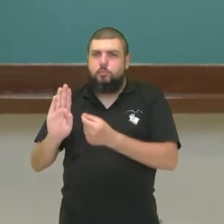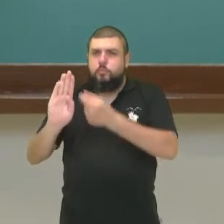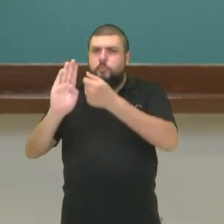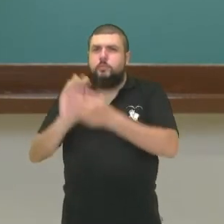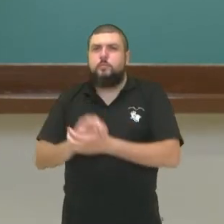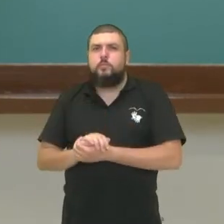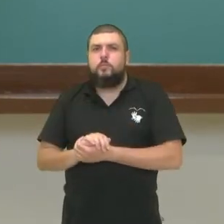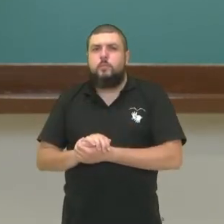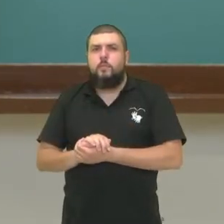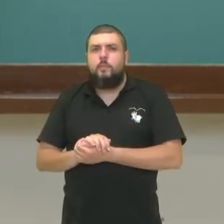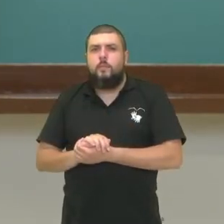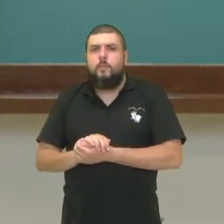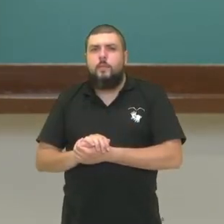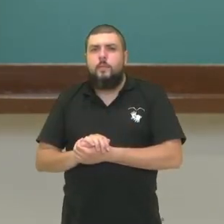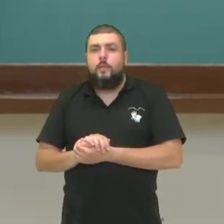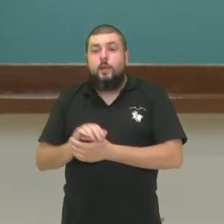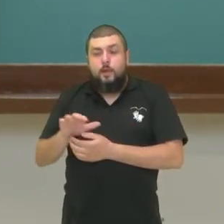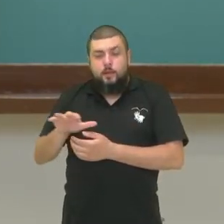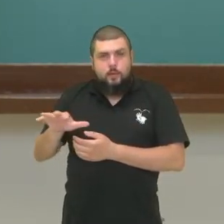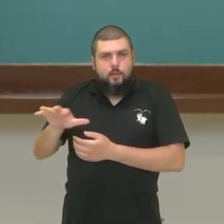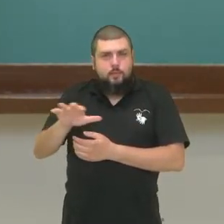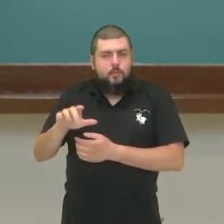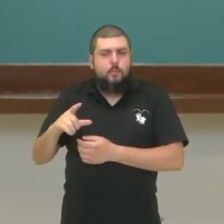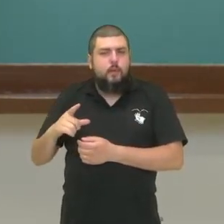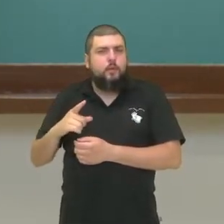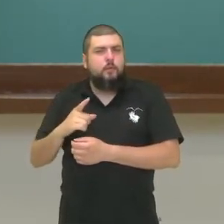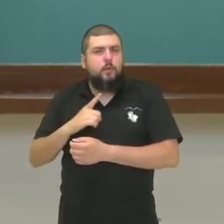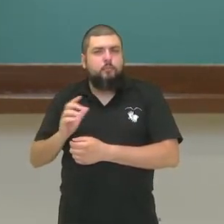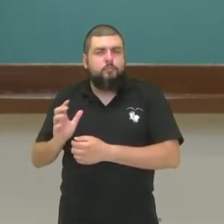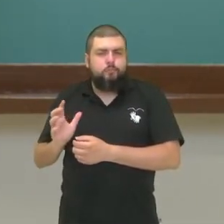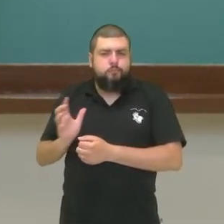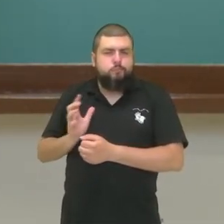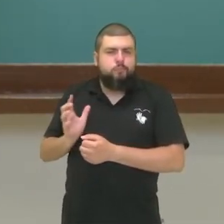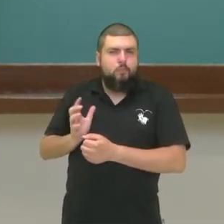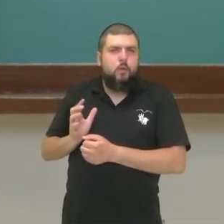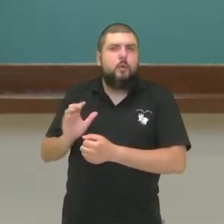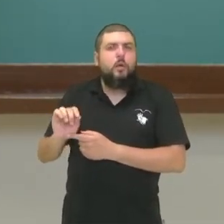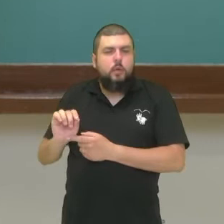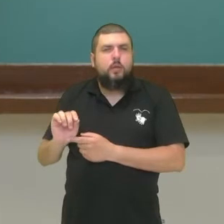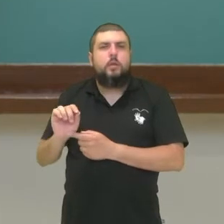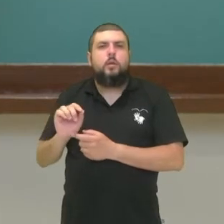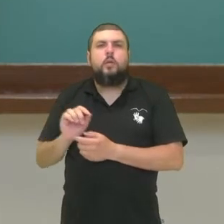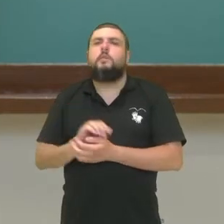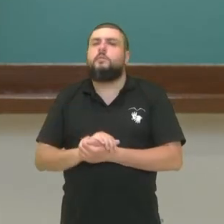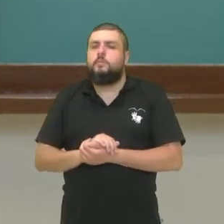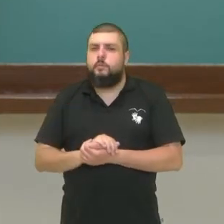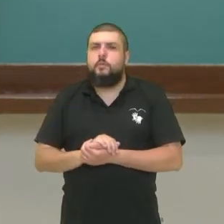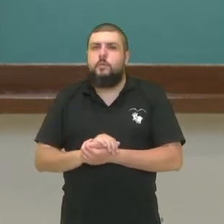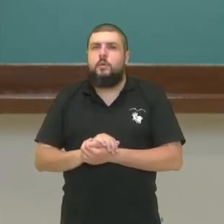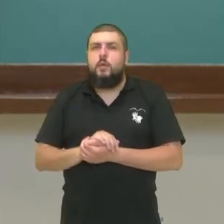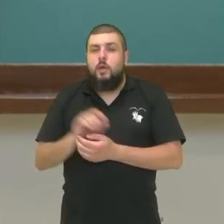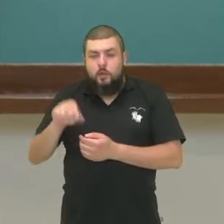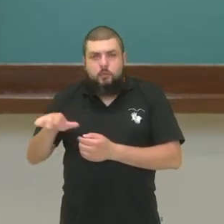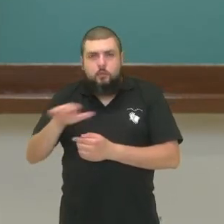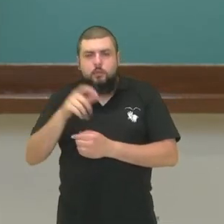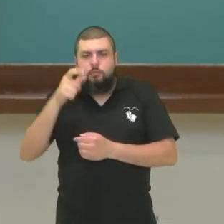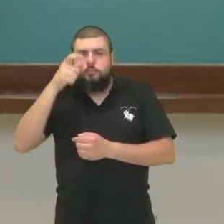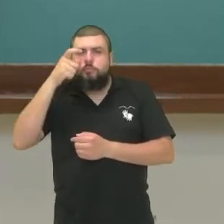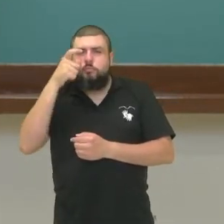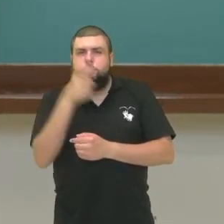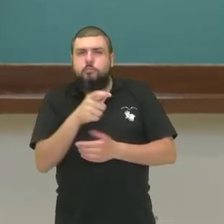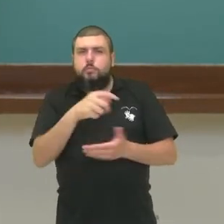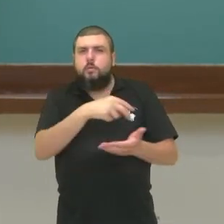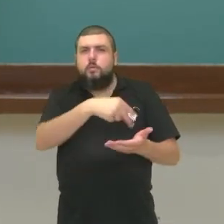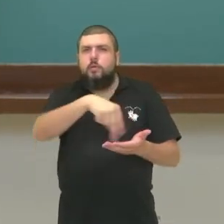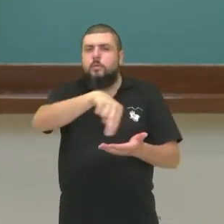por aqueles que tinham grana, que tinham o dinheiro, tá? Então a nobreza, os nobres,